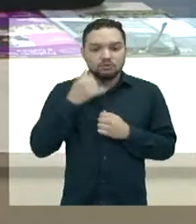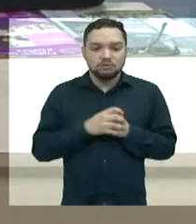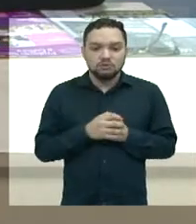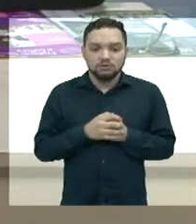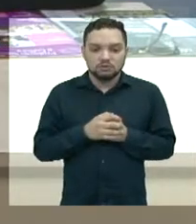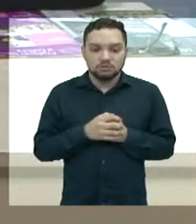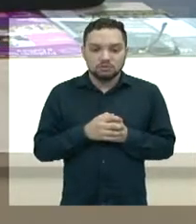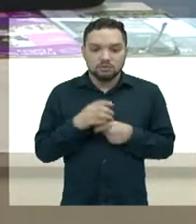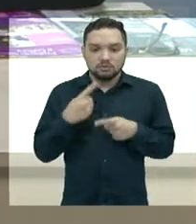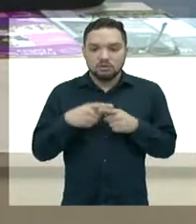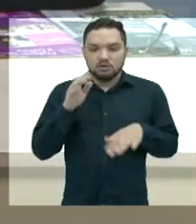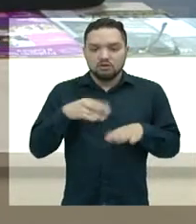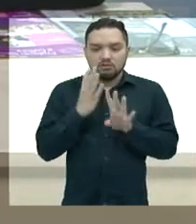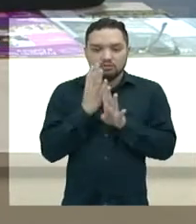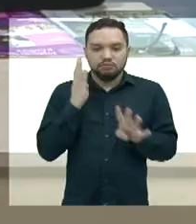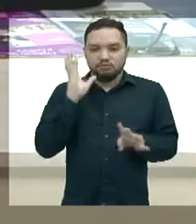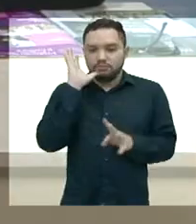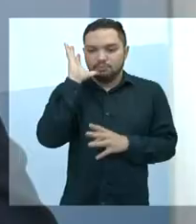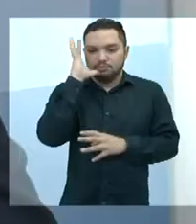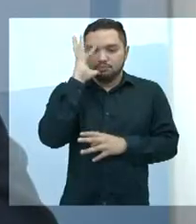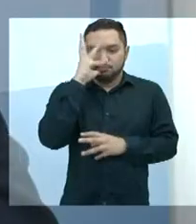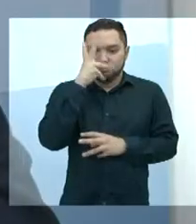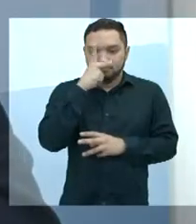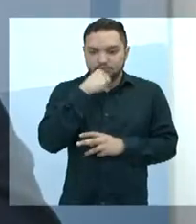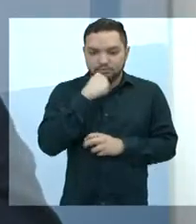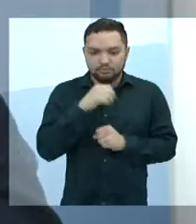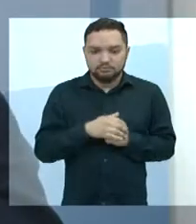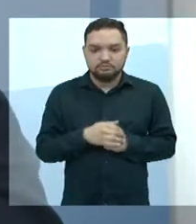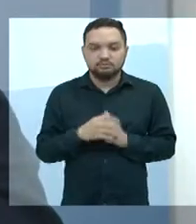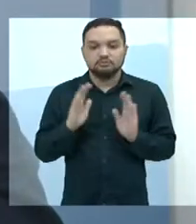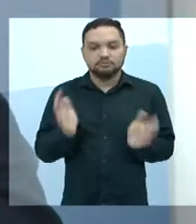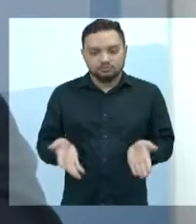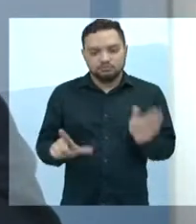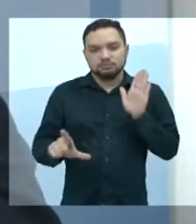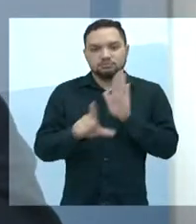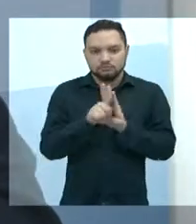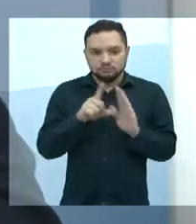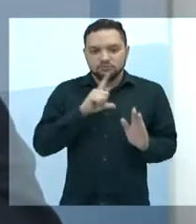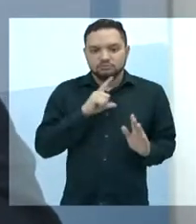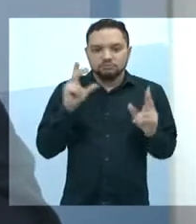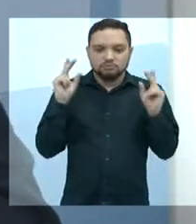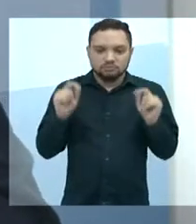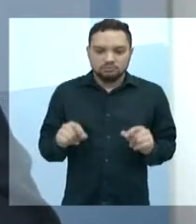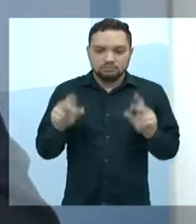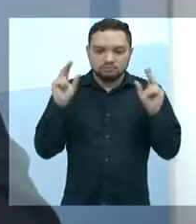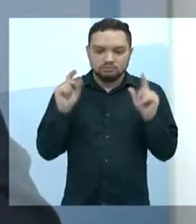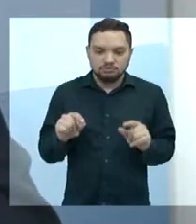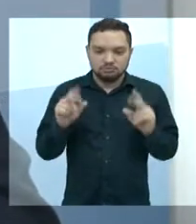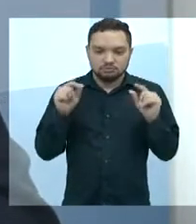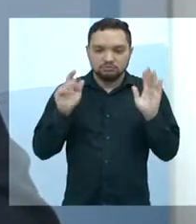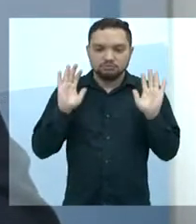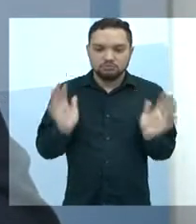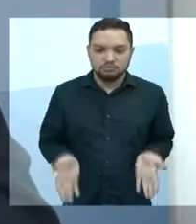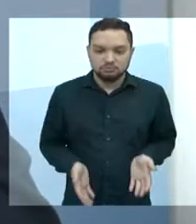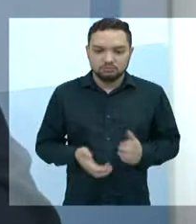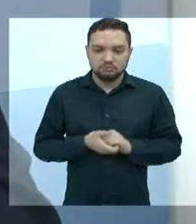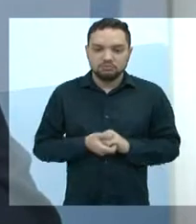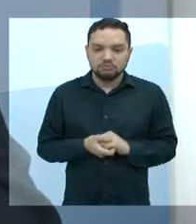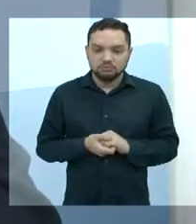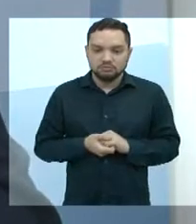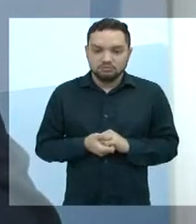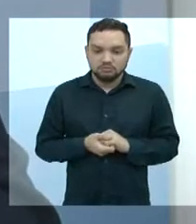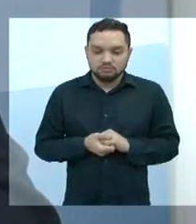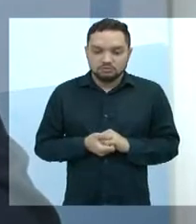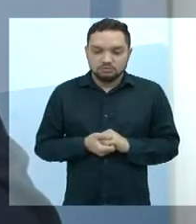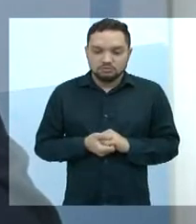tempo abusivo de espera, vereador? Paulo, é lei, né? Já é lei, né? Lei aí, né? Isso, é uma lei.